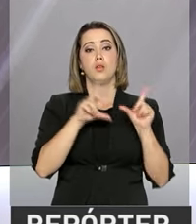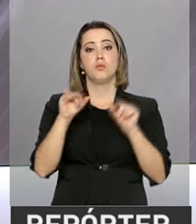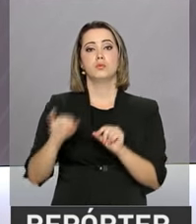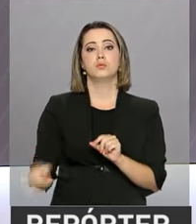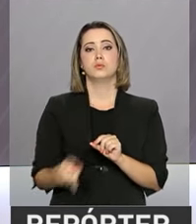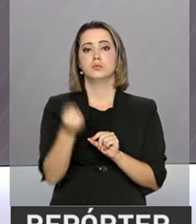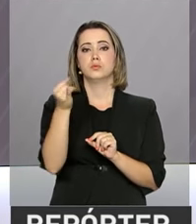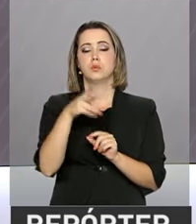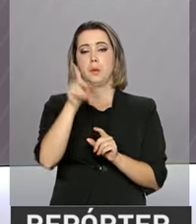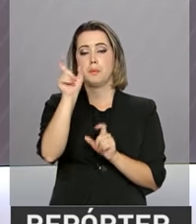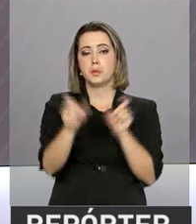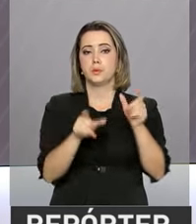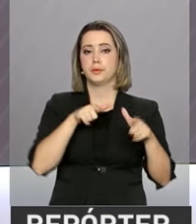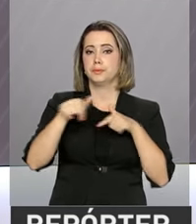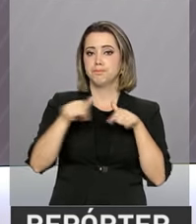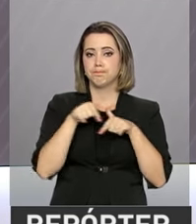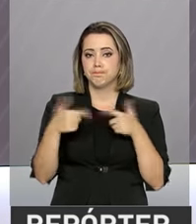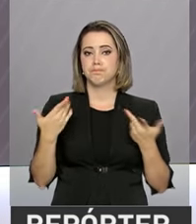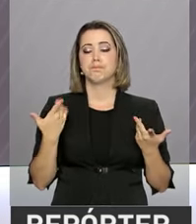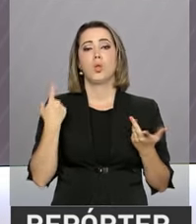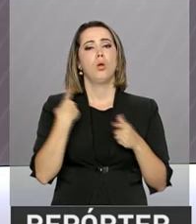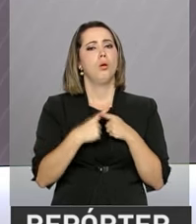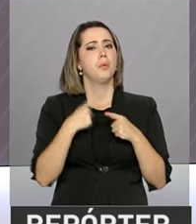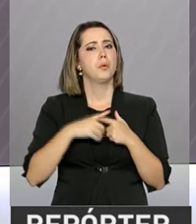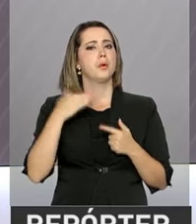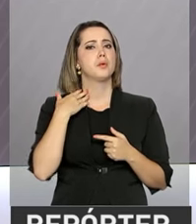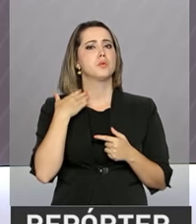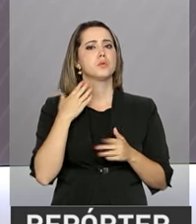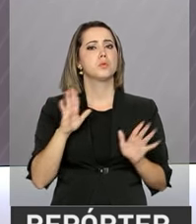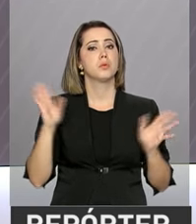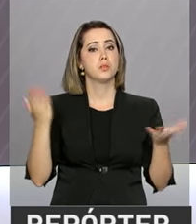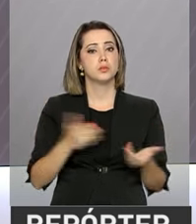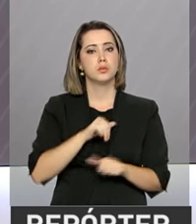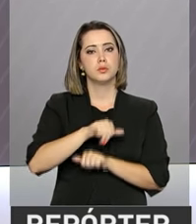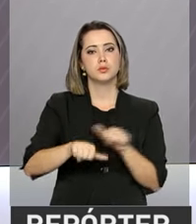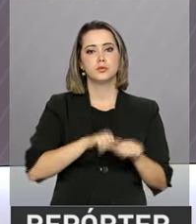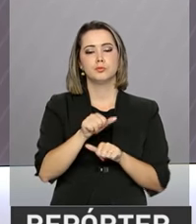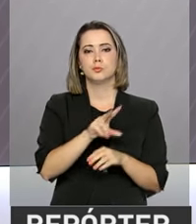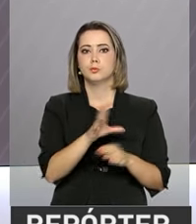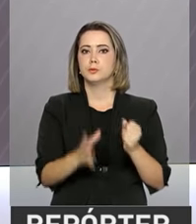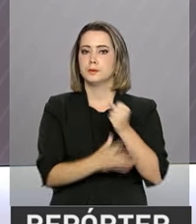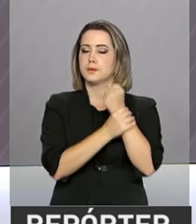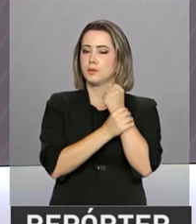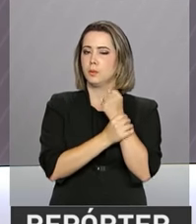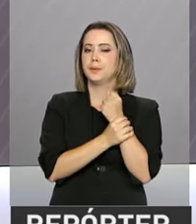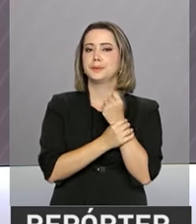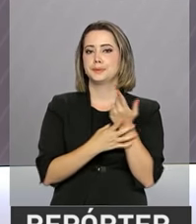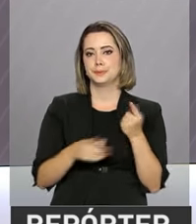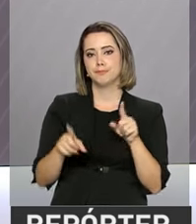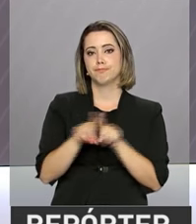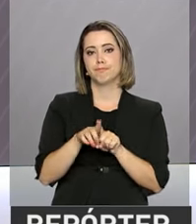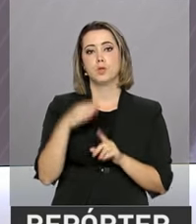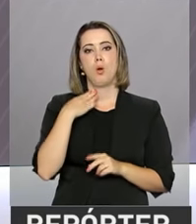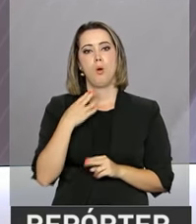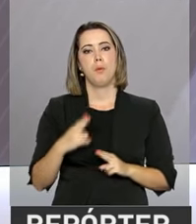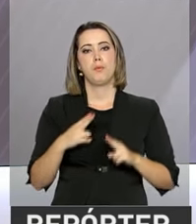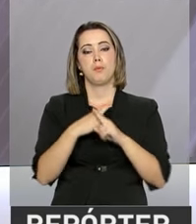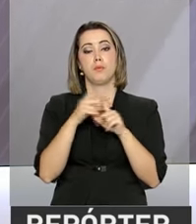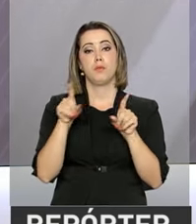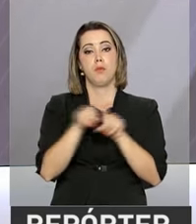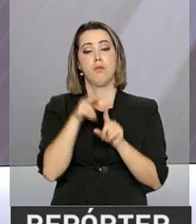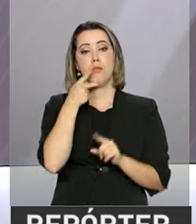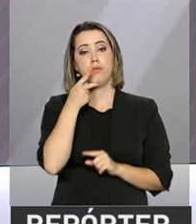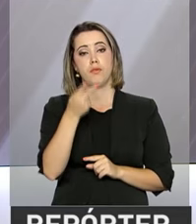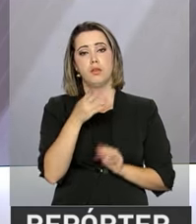reduzir os juros para o trabalhador isso porque os bancos passam a ter uma garantia maior nas operações a caixa econômica